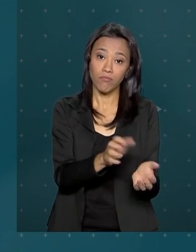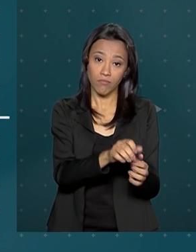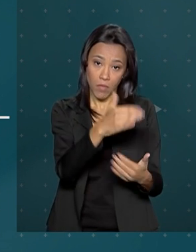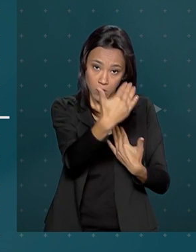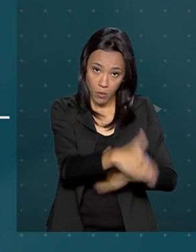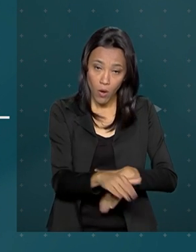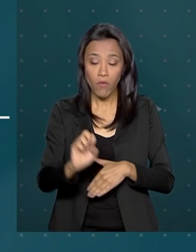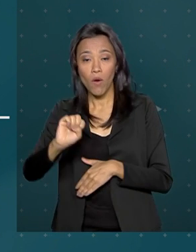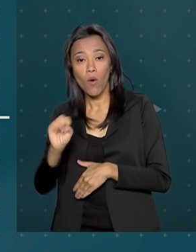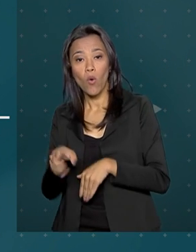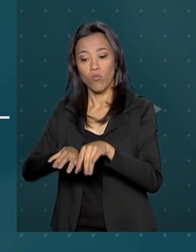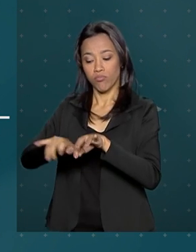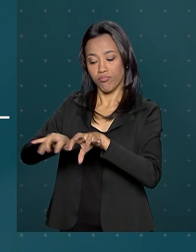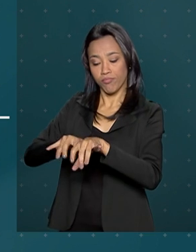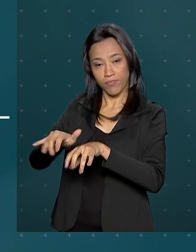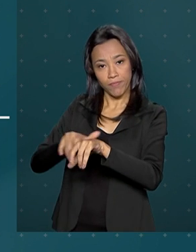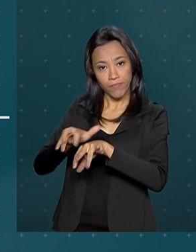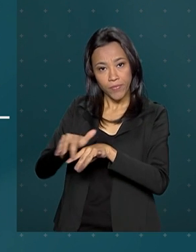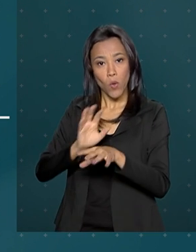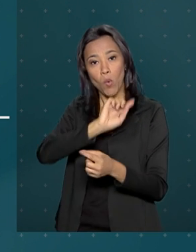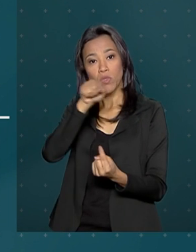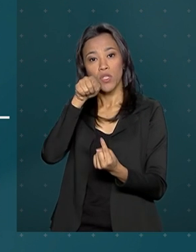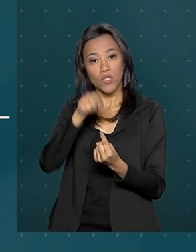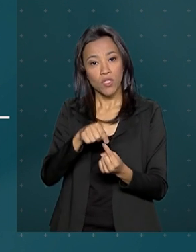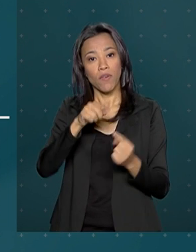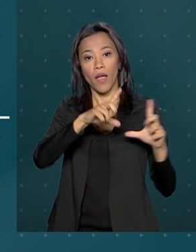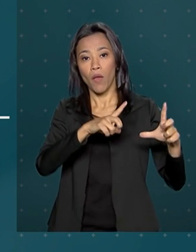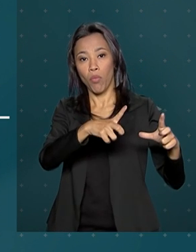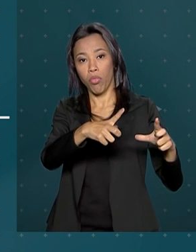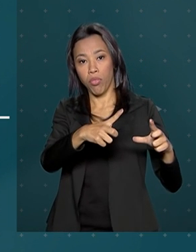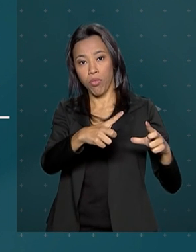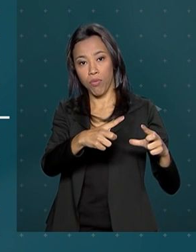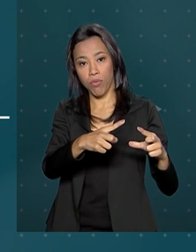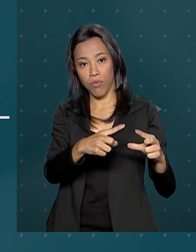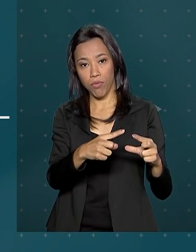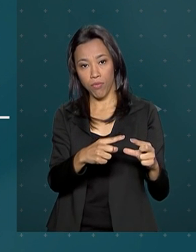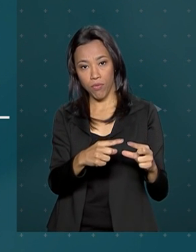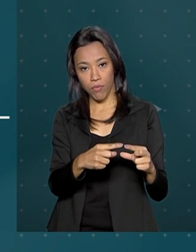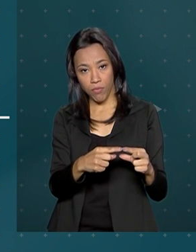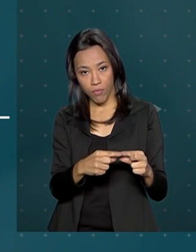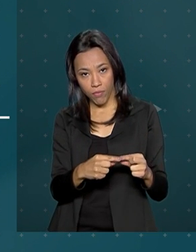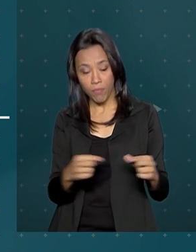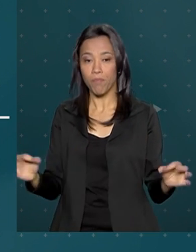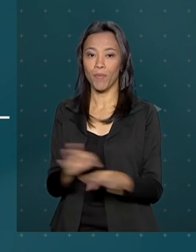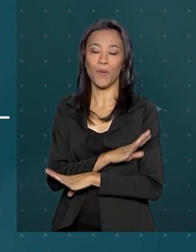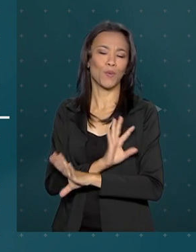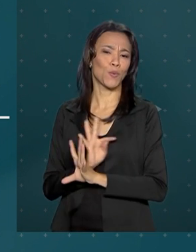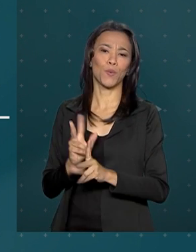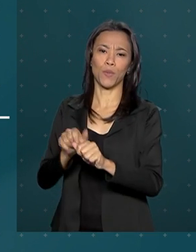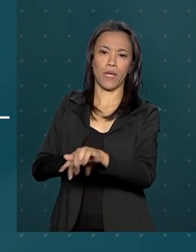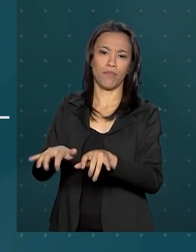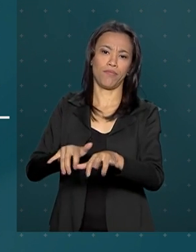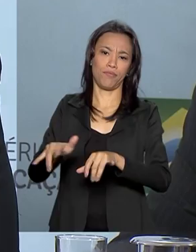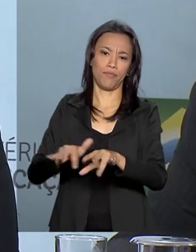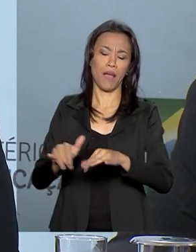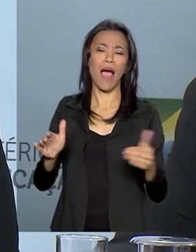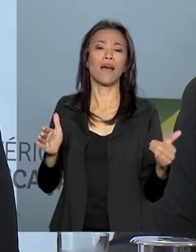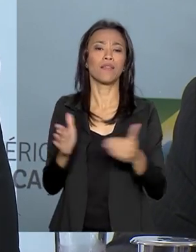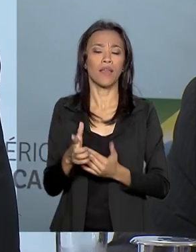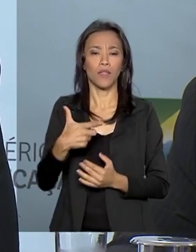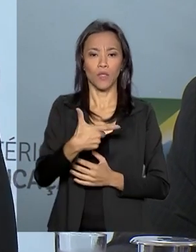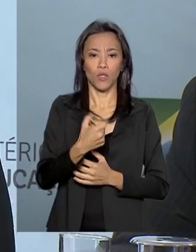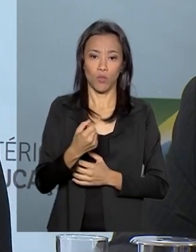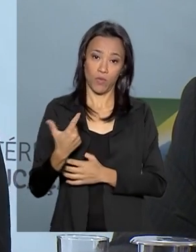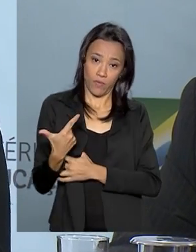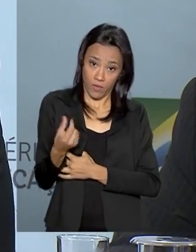A partir daí, a ideia é ir aumentando ano a ano até ter o processo todo digital em 2026. O aluno que